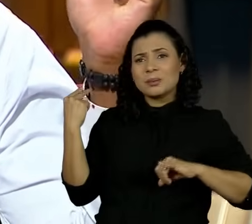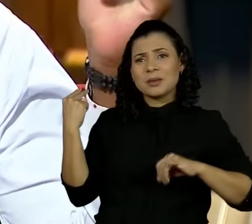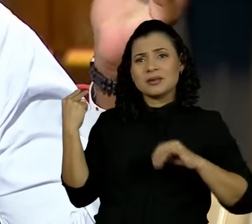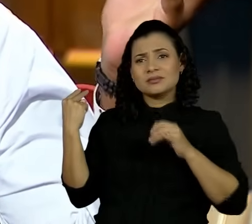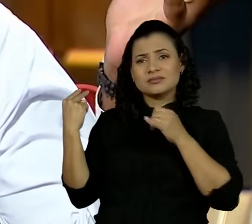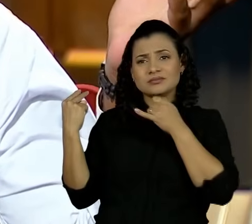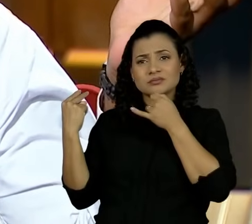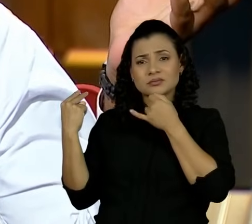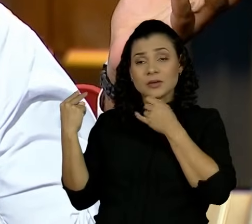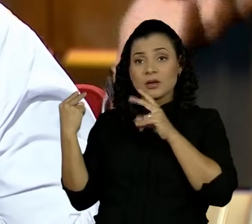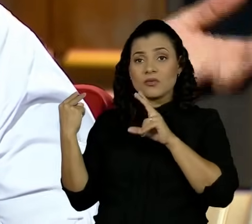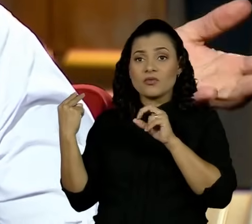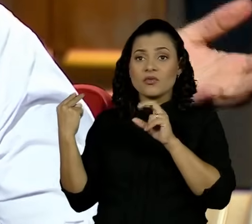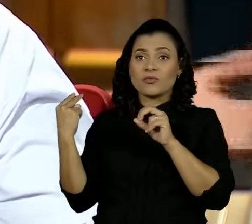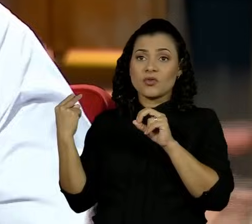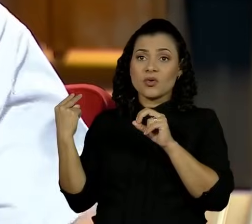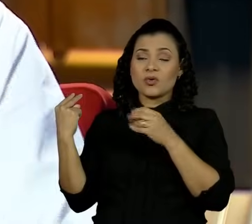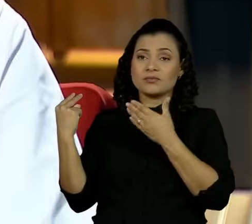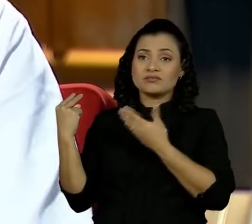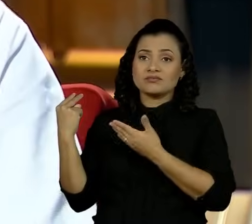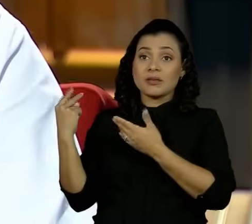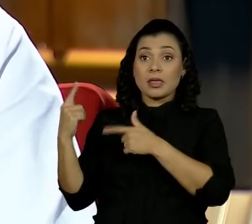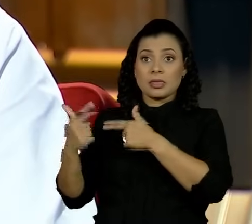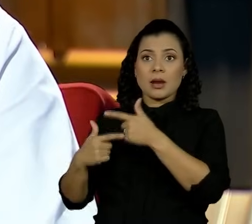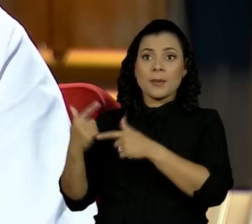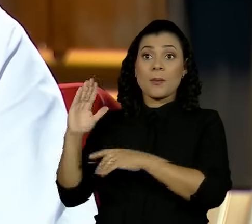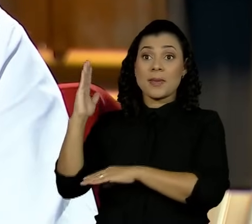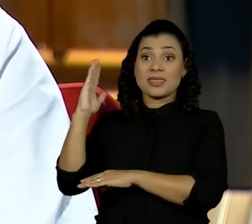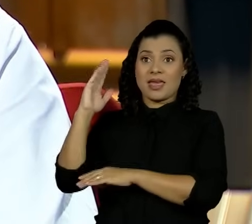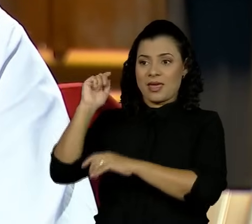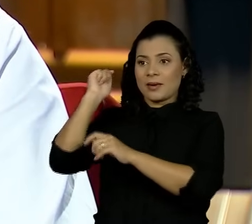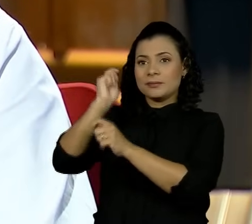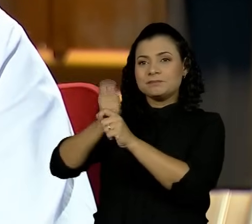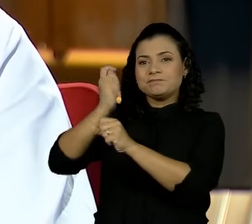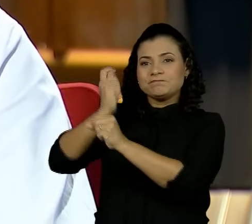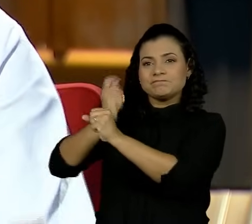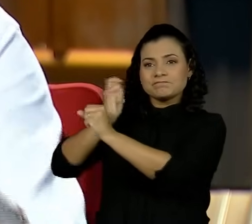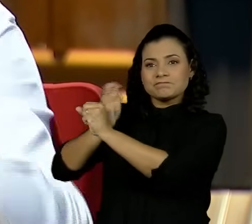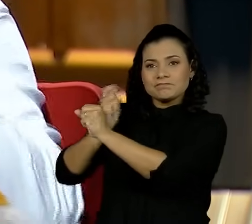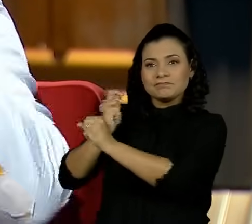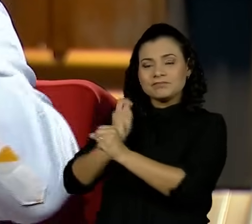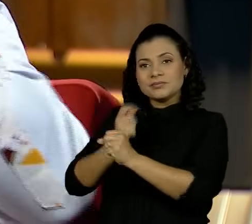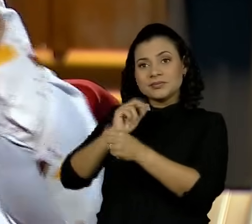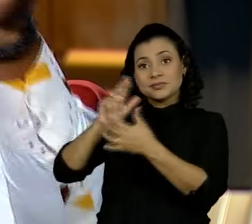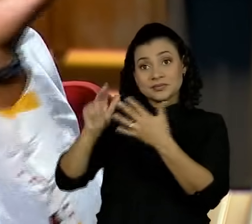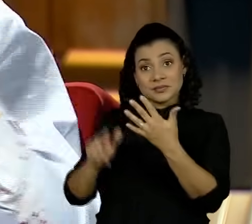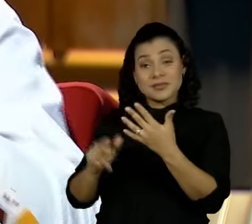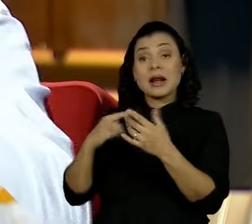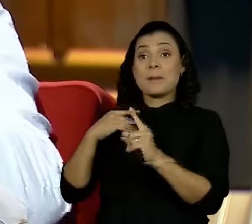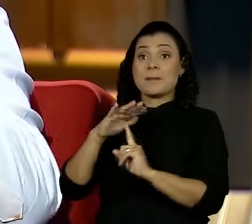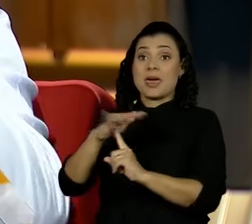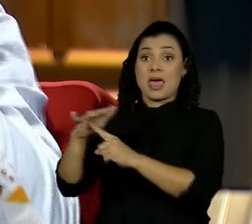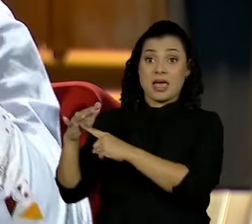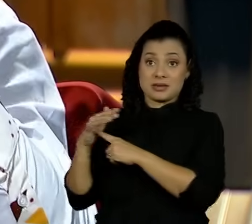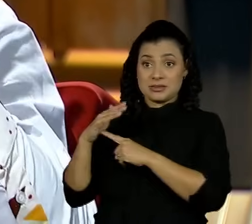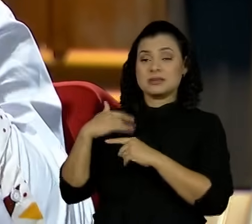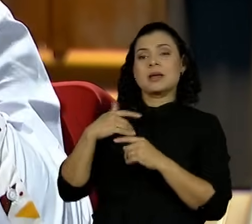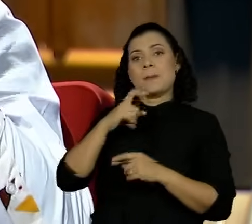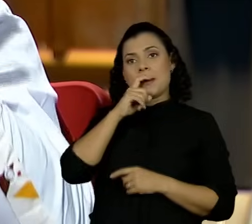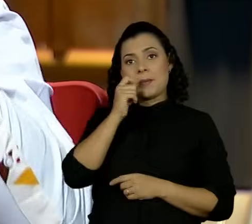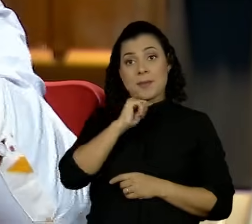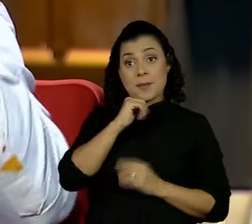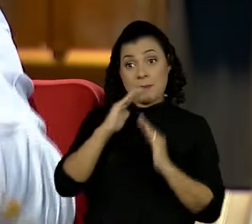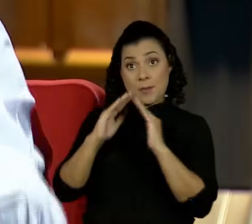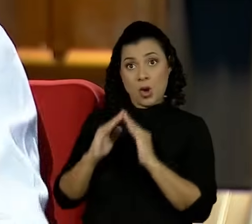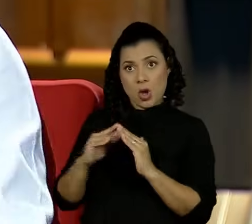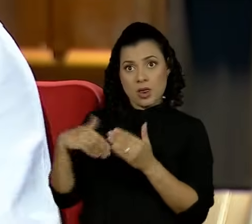meu avô materno foi carpinteiro, né? Então, assim, as praças onde meus pais moram ainda,